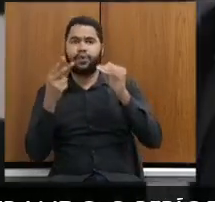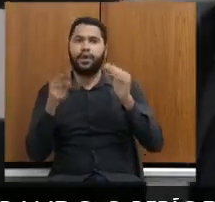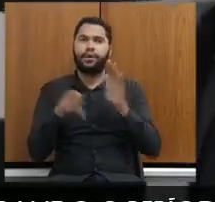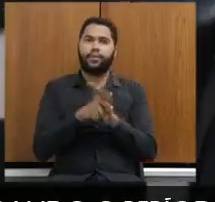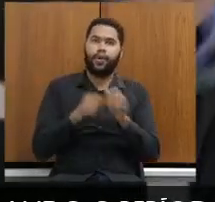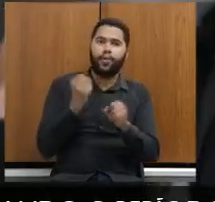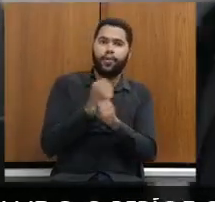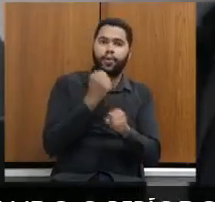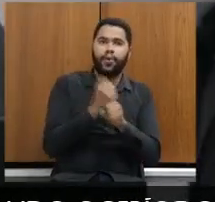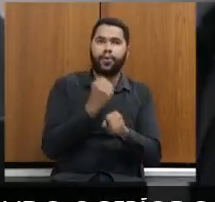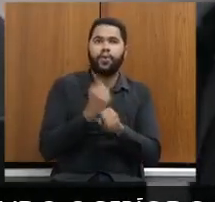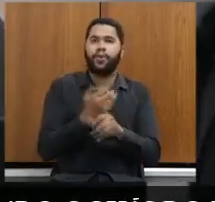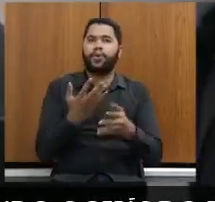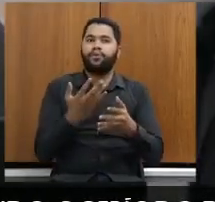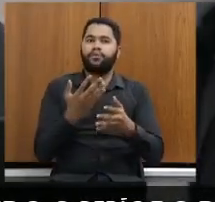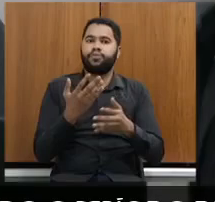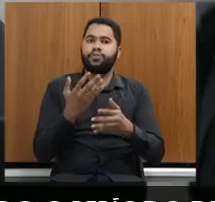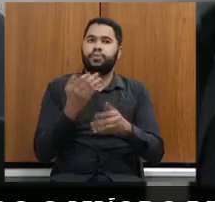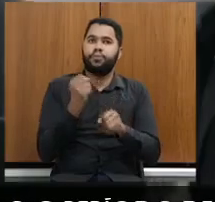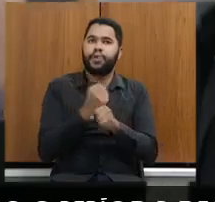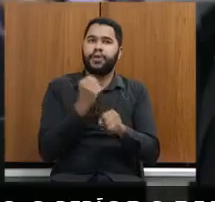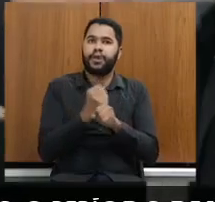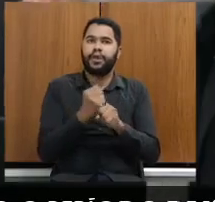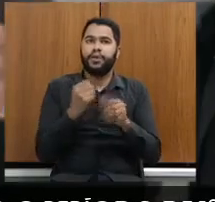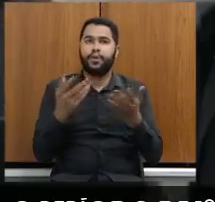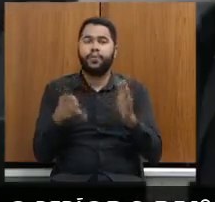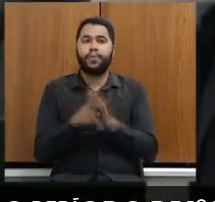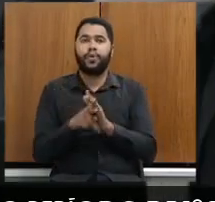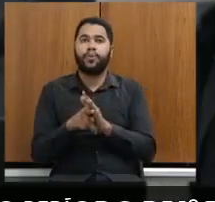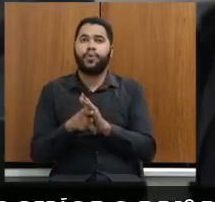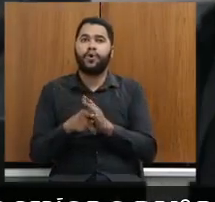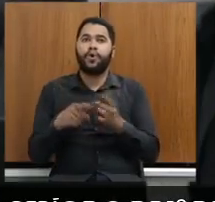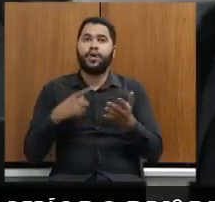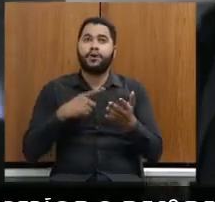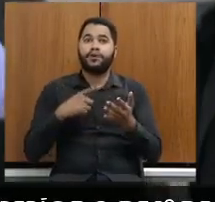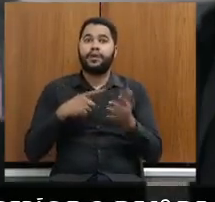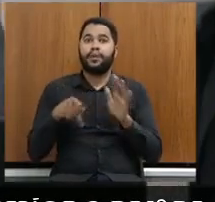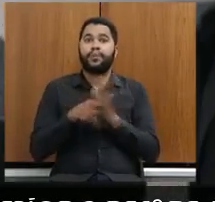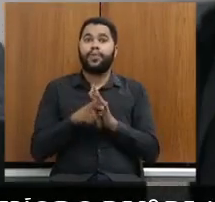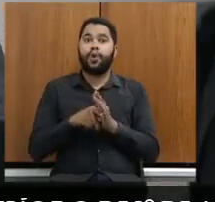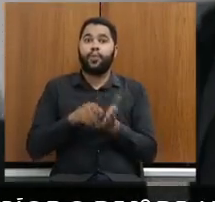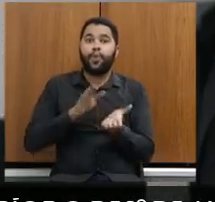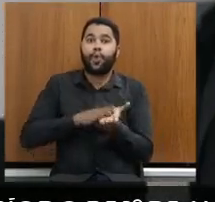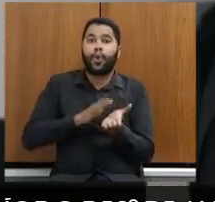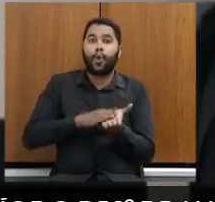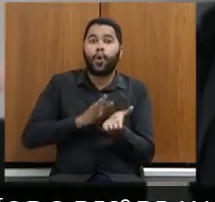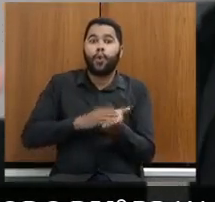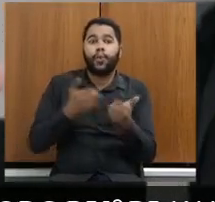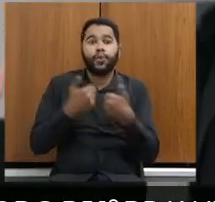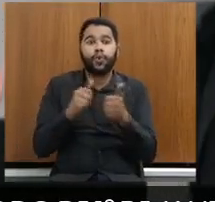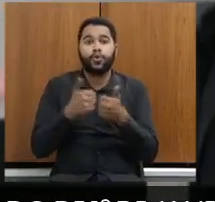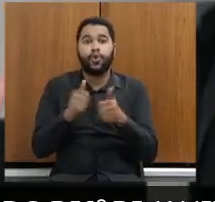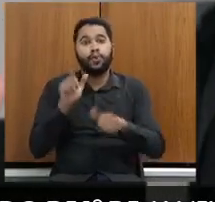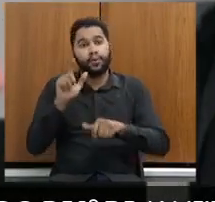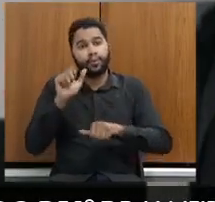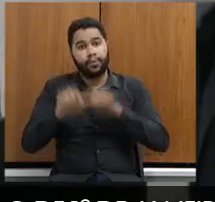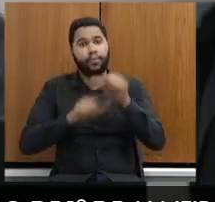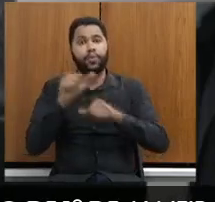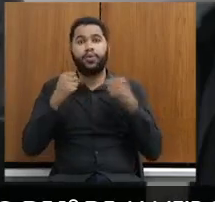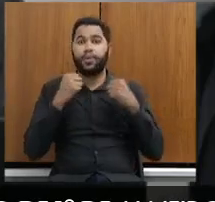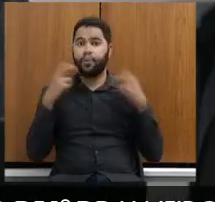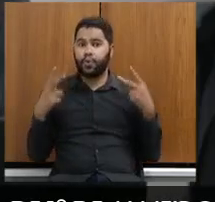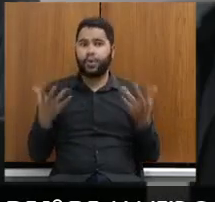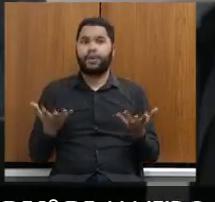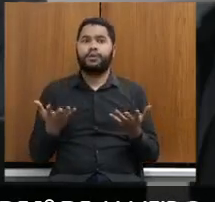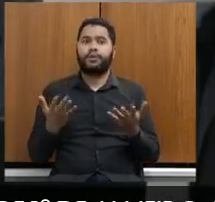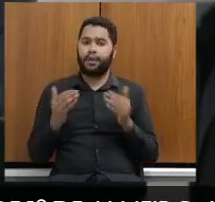verde perderam vira dia tem que dar pedreiro se ele é cobrador de ônibus e quer ver a motorista isso Acabou nós o cartão de carreira pública